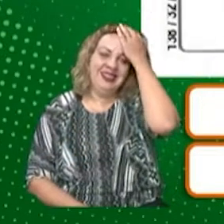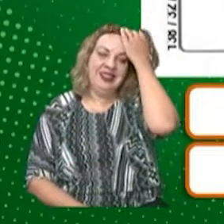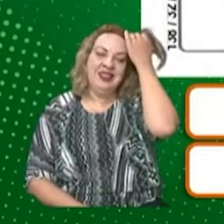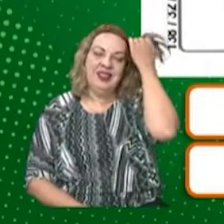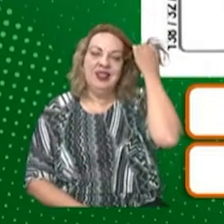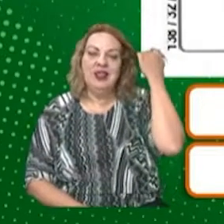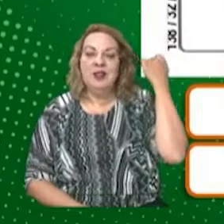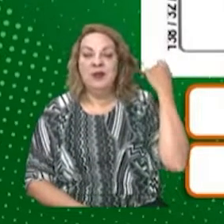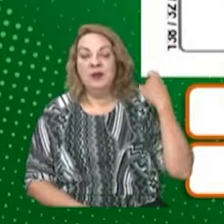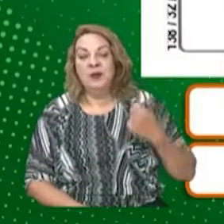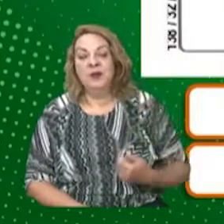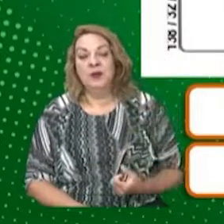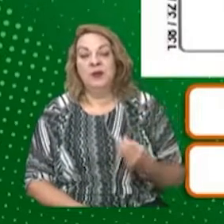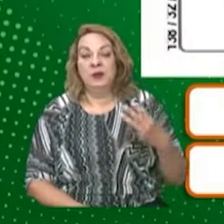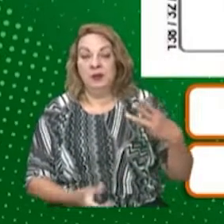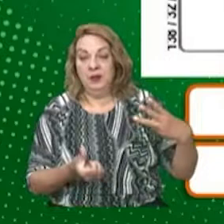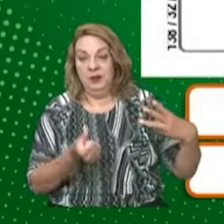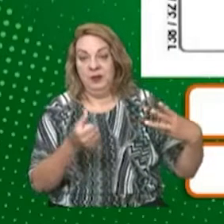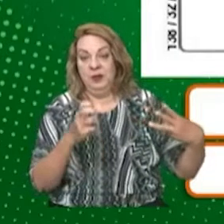esse trio da felicidade,